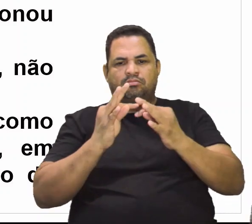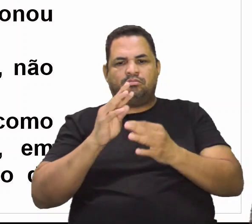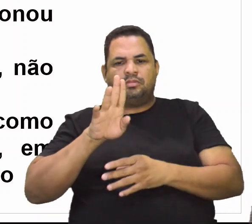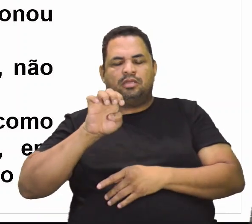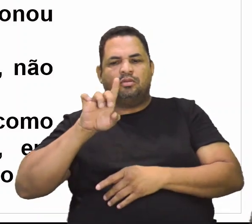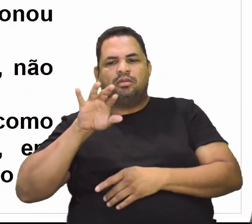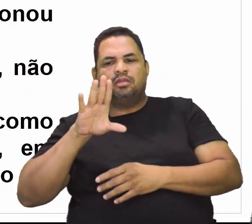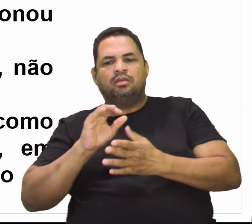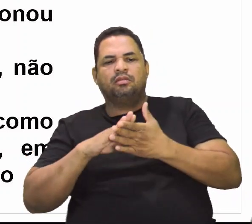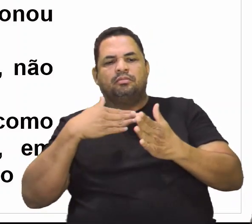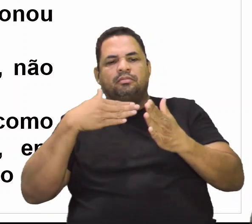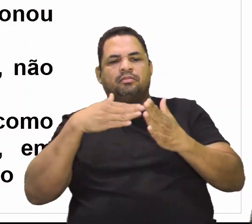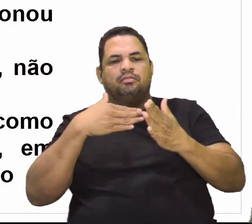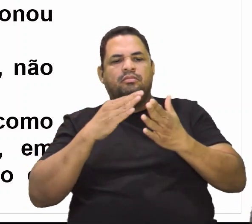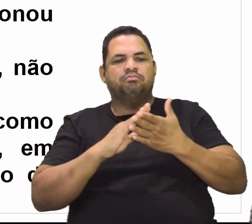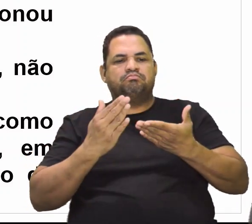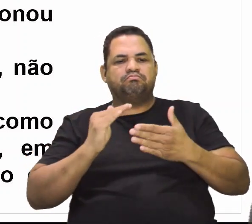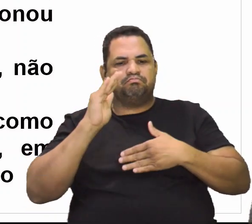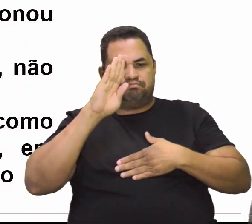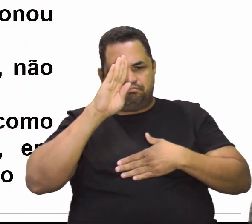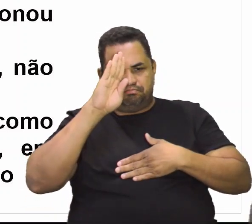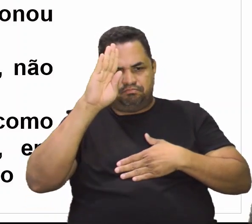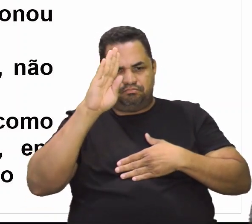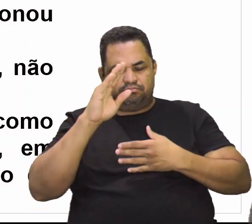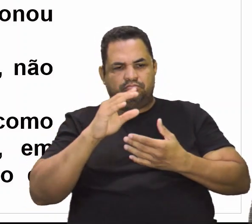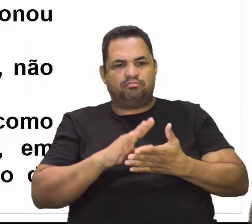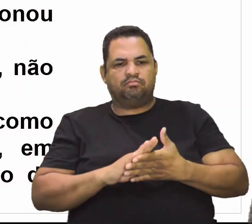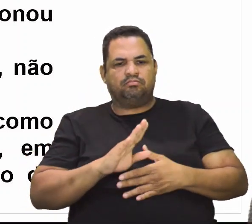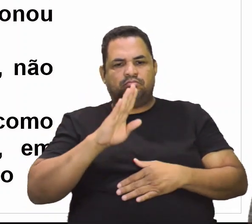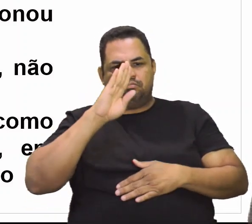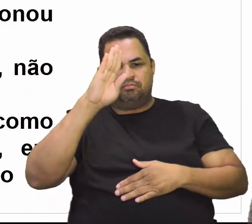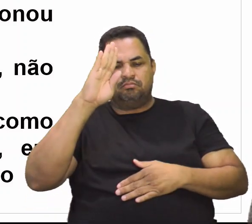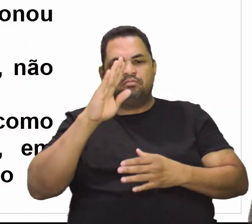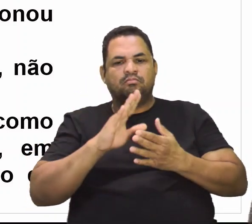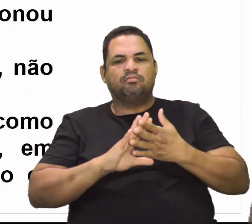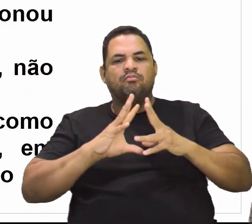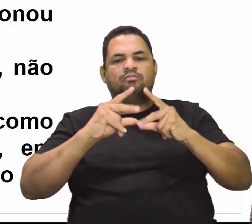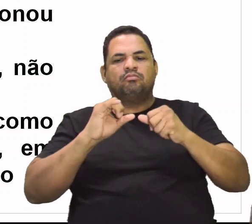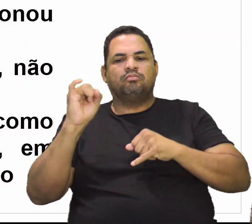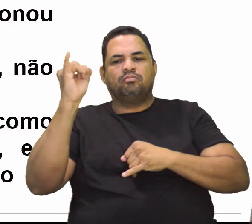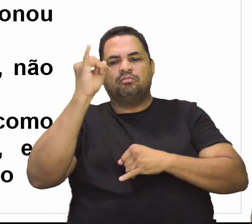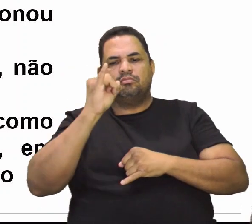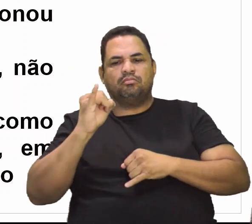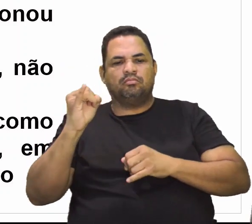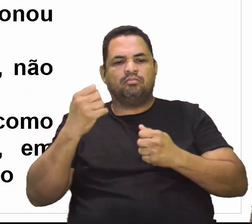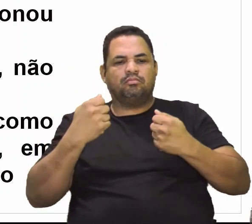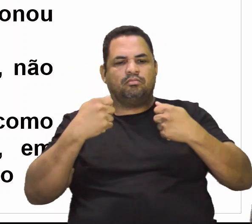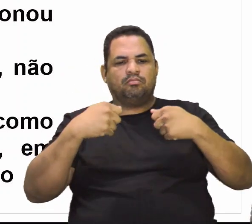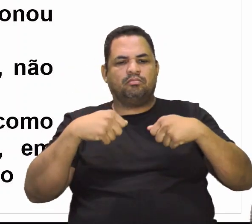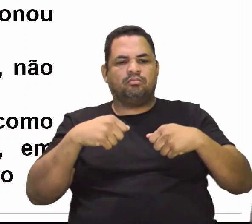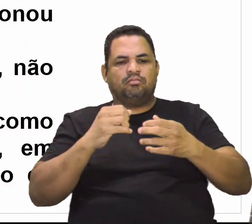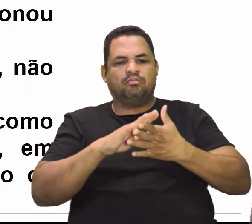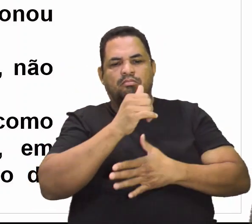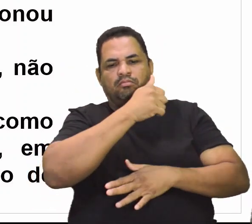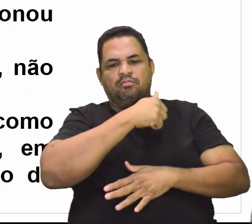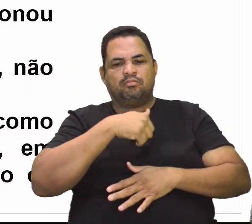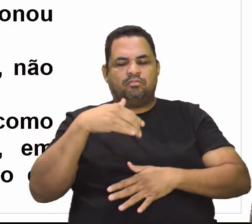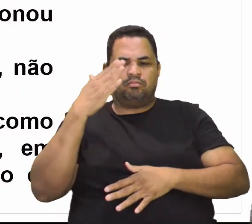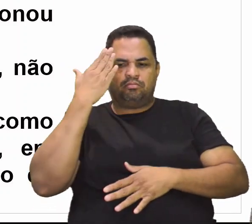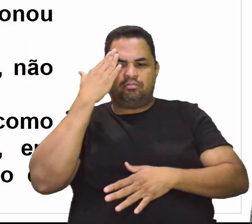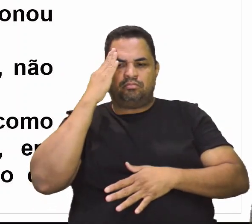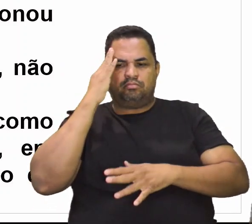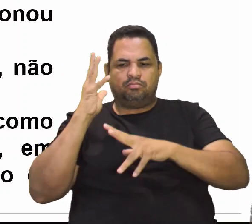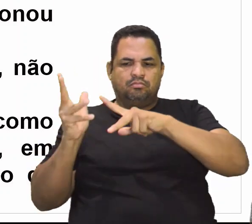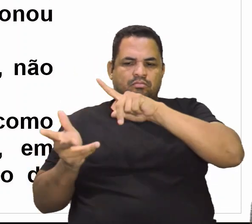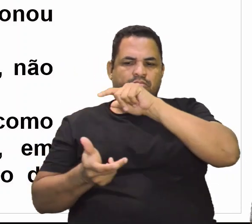aquarela na pintura foi dominante em toda a Itália e proporcionou uma melhor